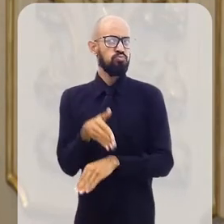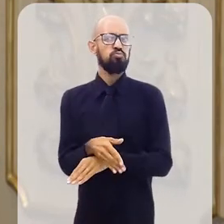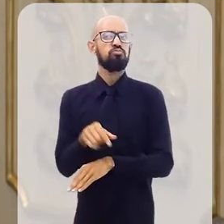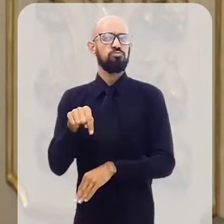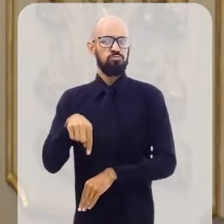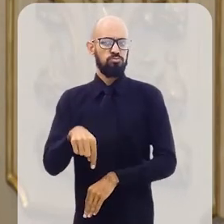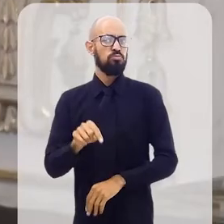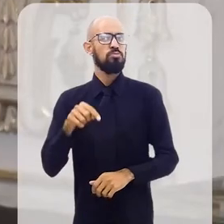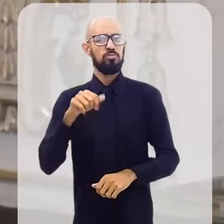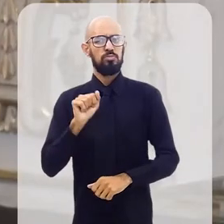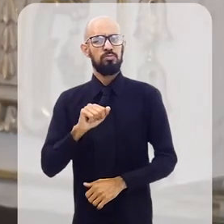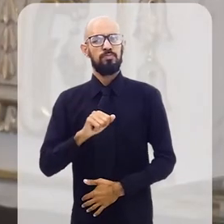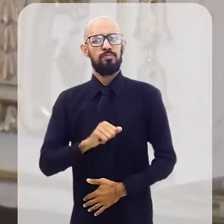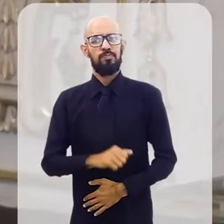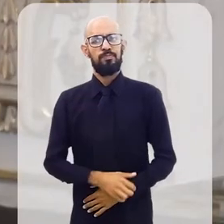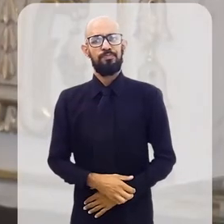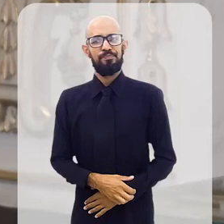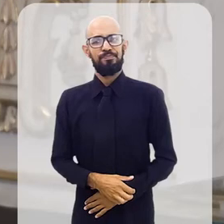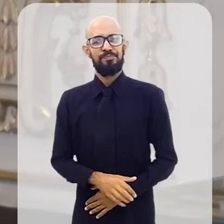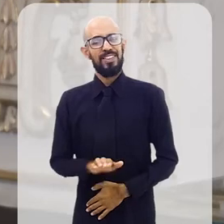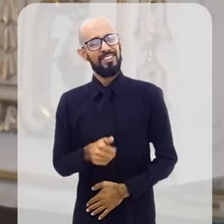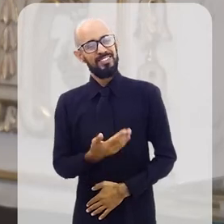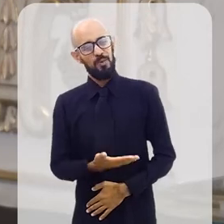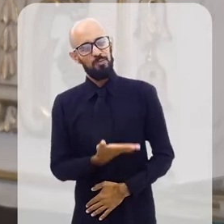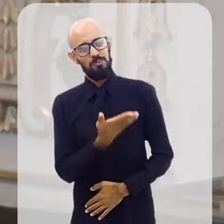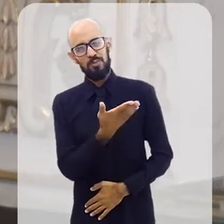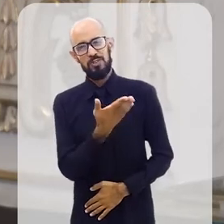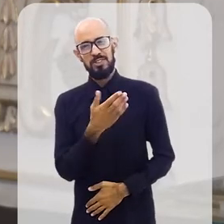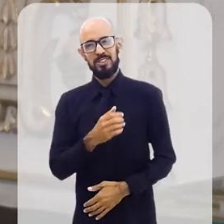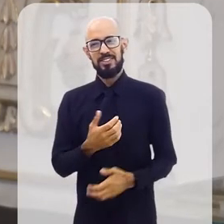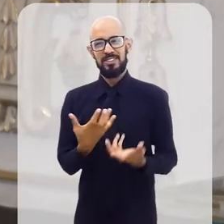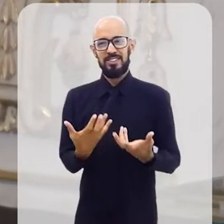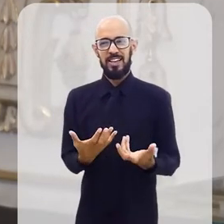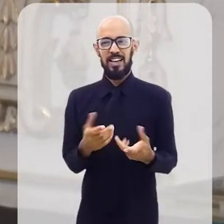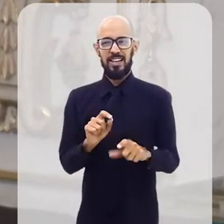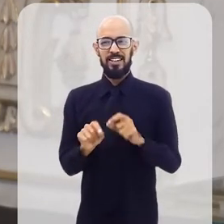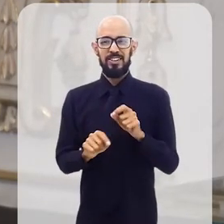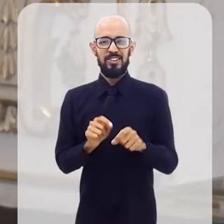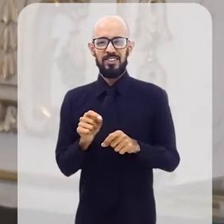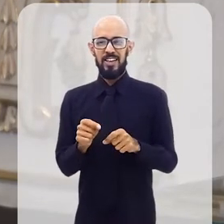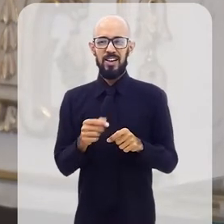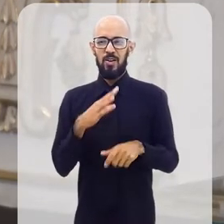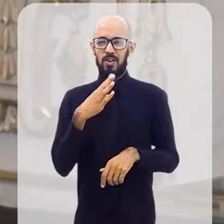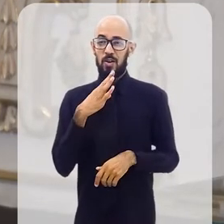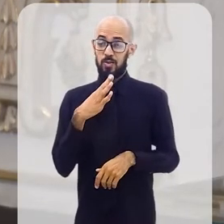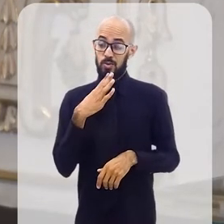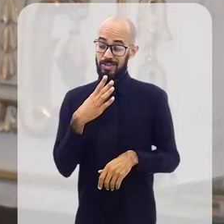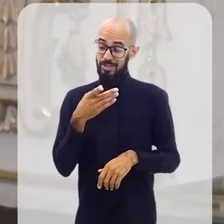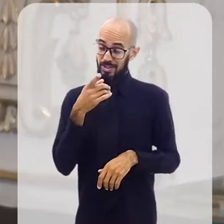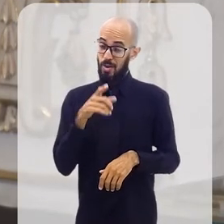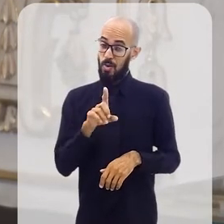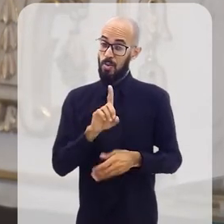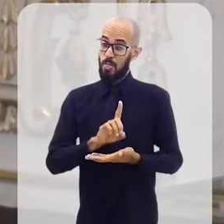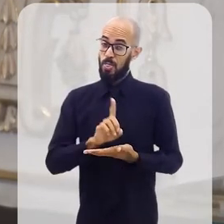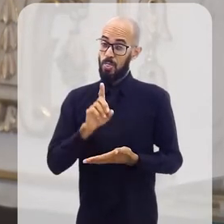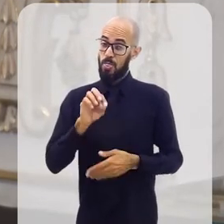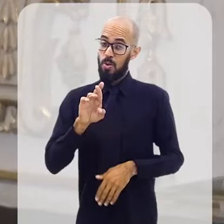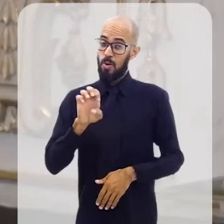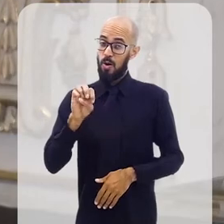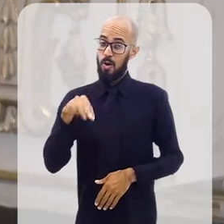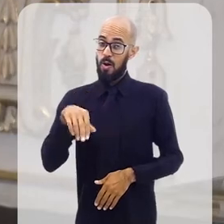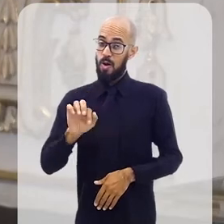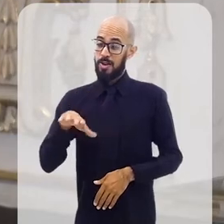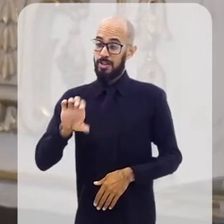no nosso país né Eu já conheceram o nosso Bispo Dom Roque já